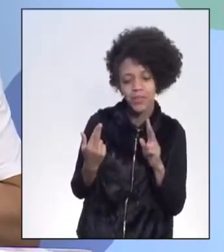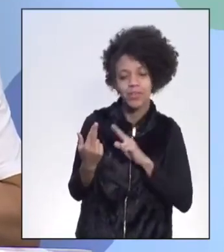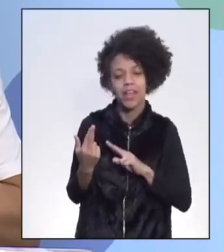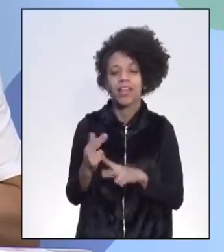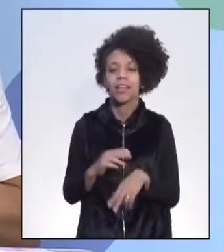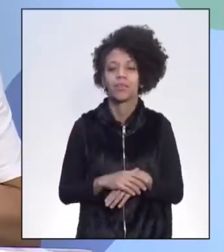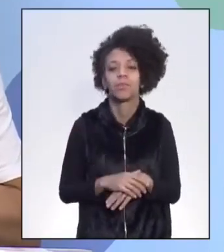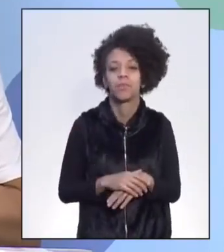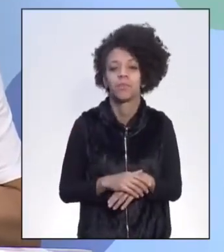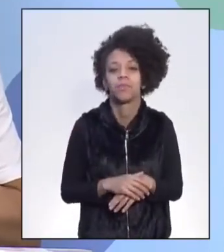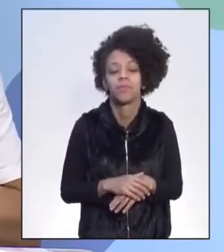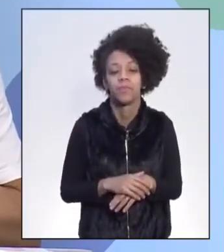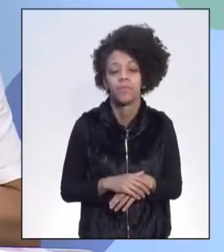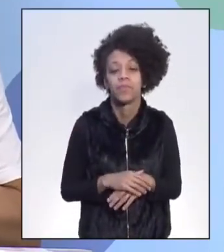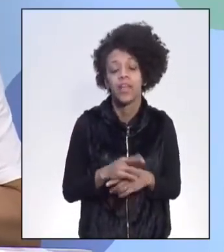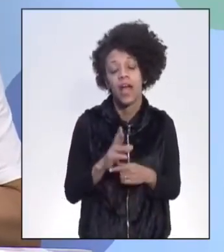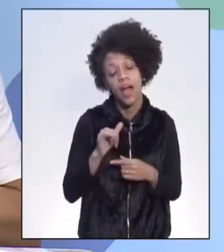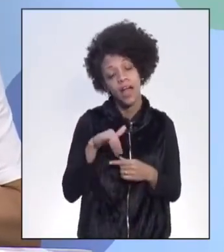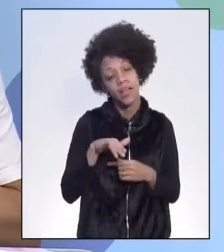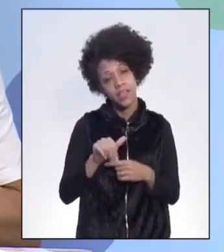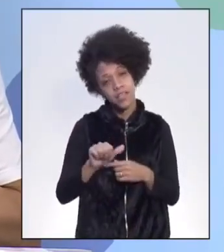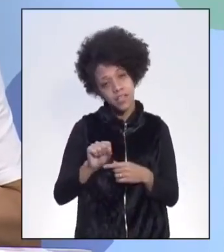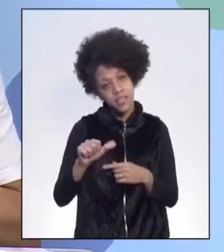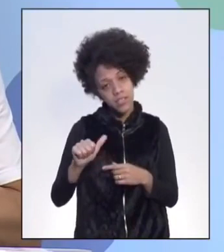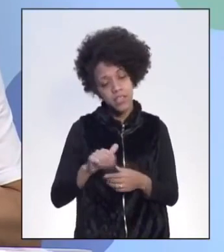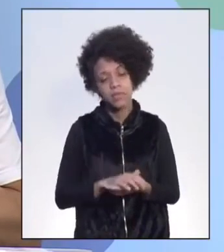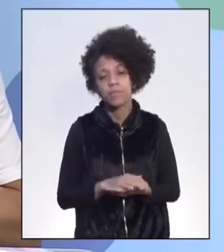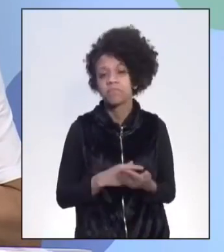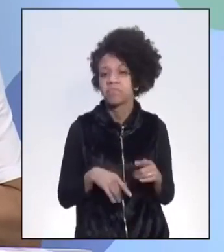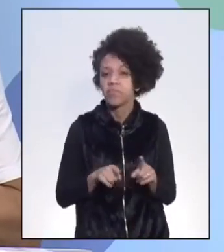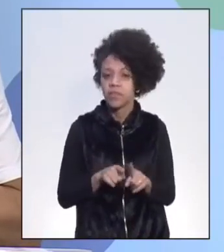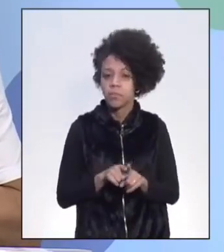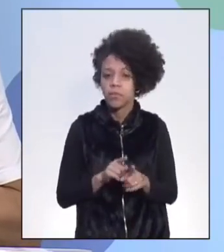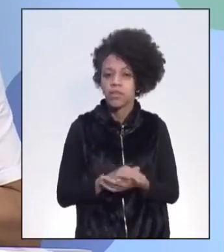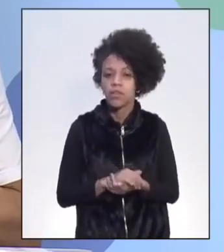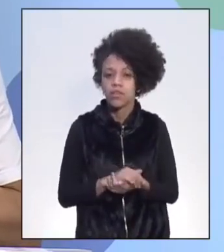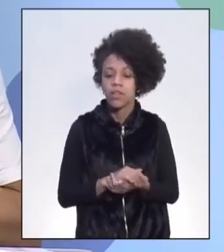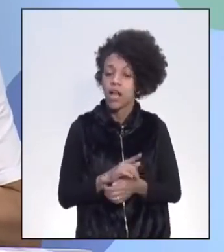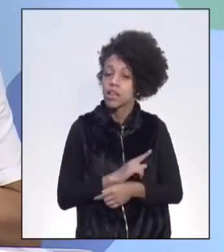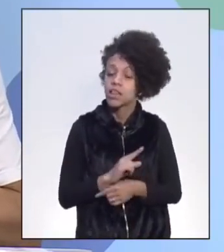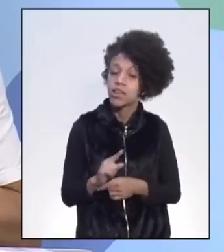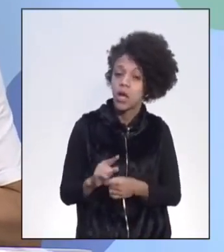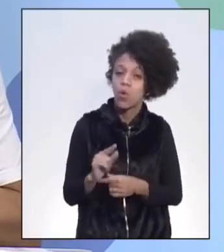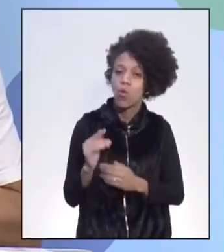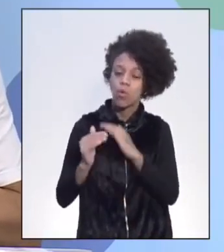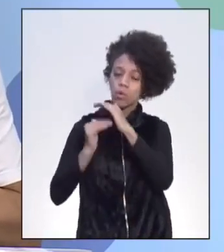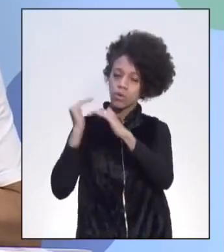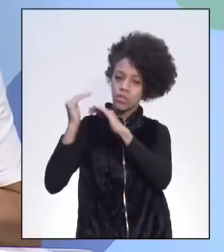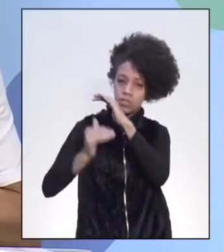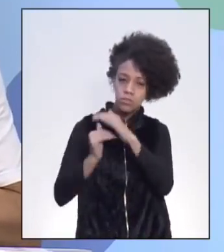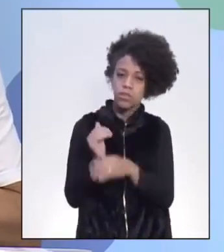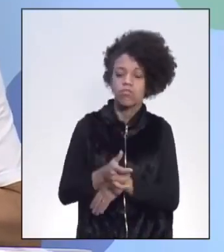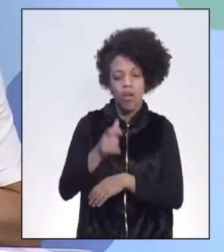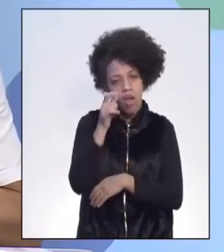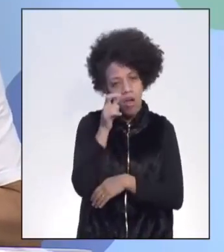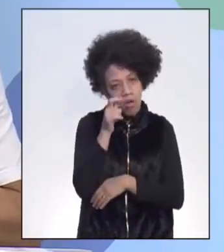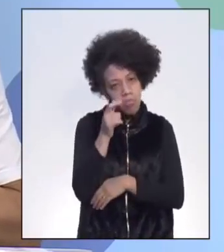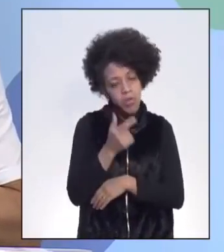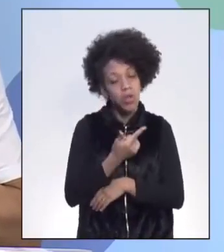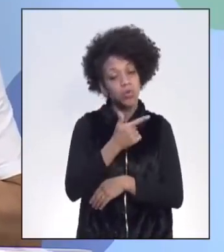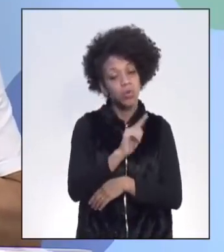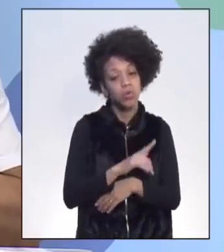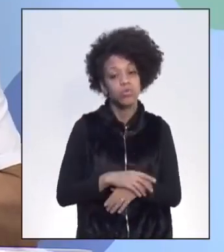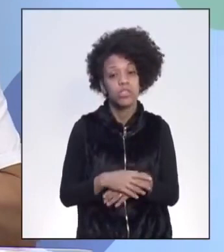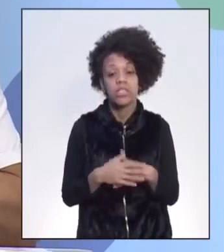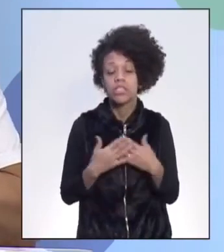Ó, a Raíssa escreveu também, não, o crescimento foram acompanhadas por outras, quer